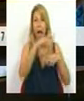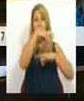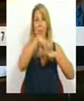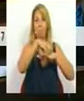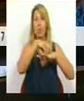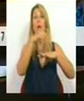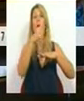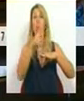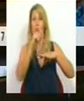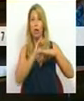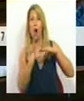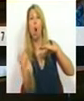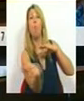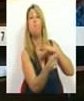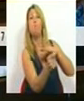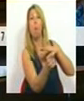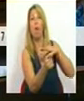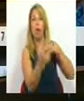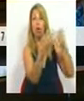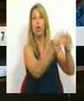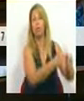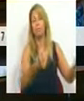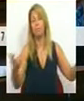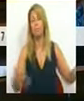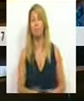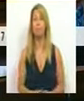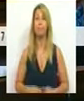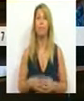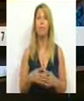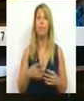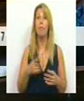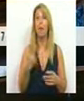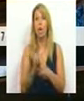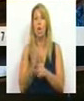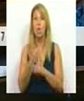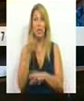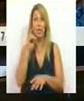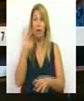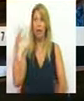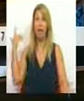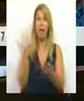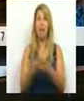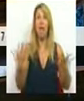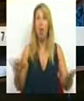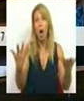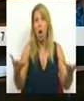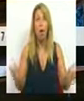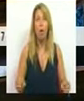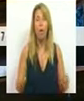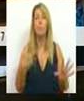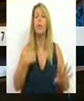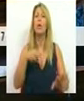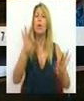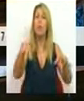daquilo que vinha defendendo de há uns anos a esta parte. E que, Sr. Deputado, e com isto termino, no